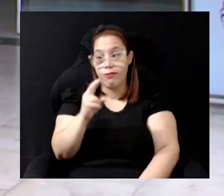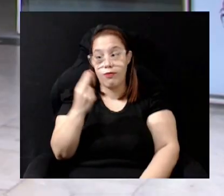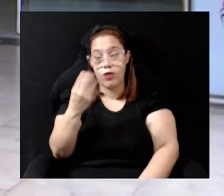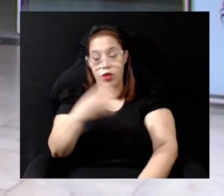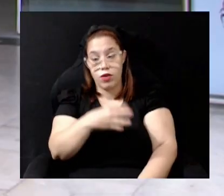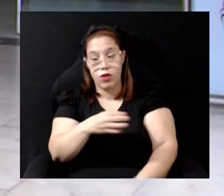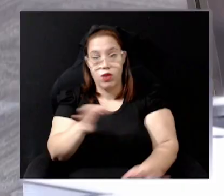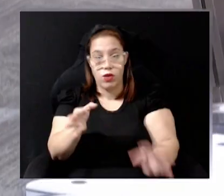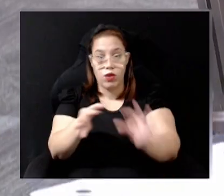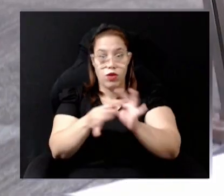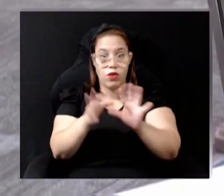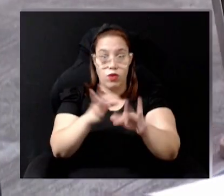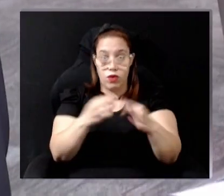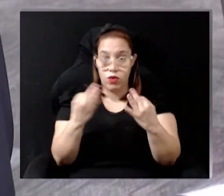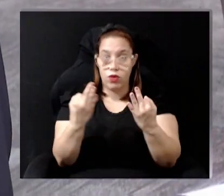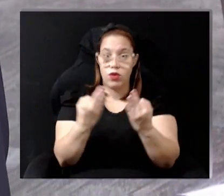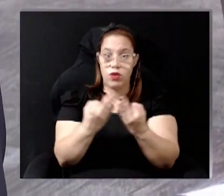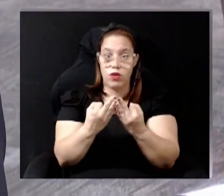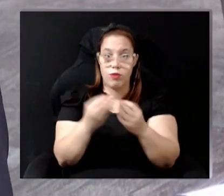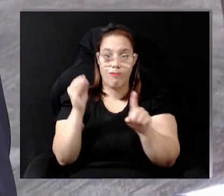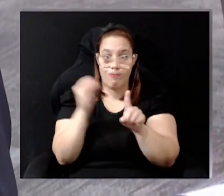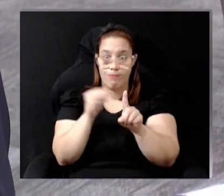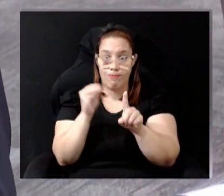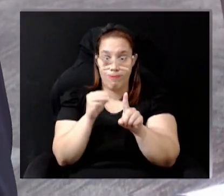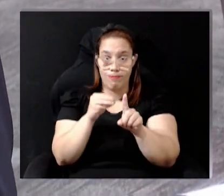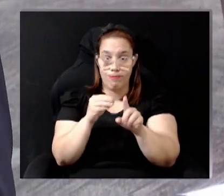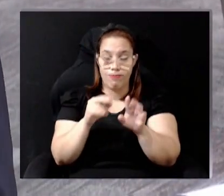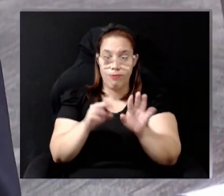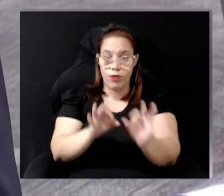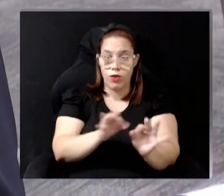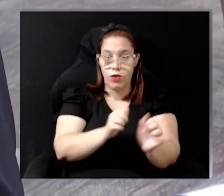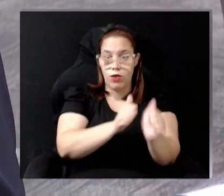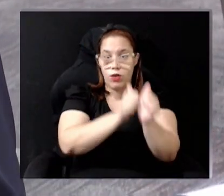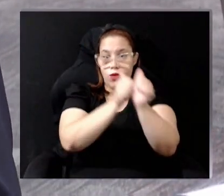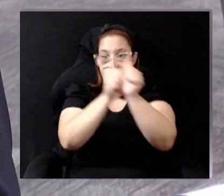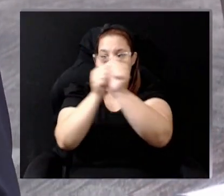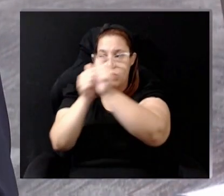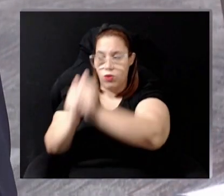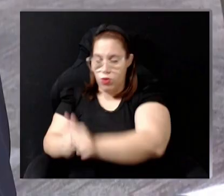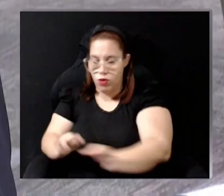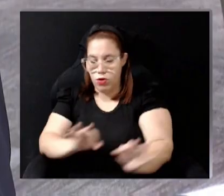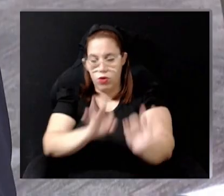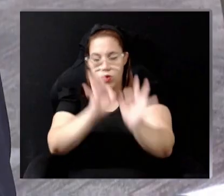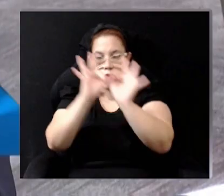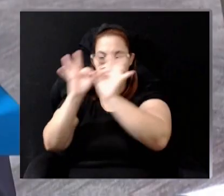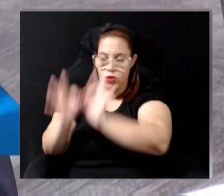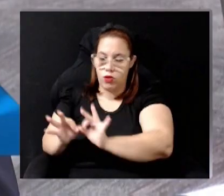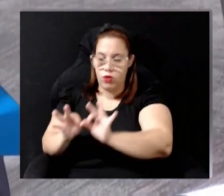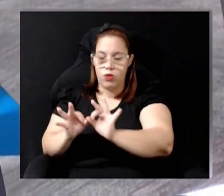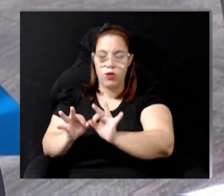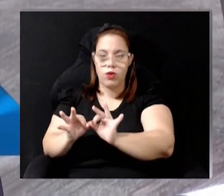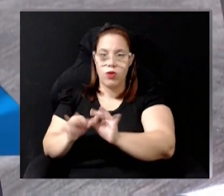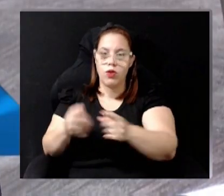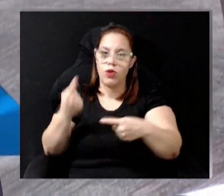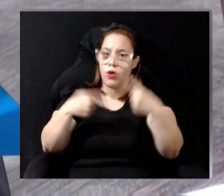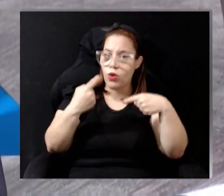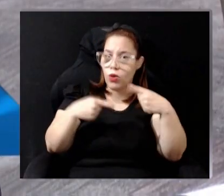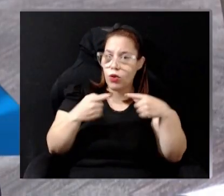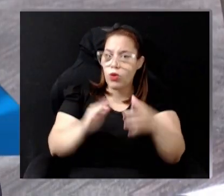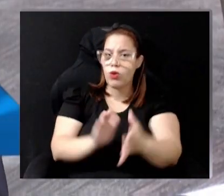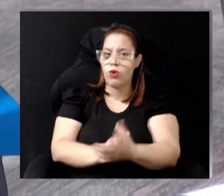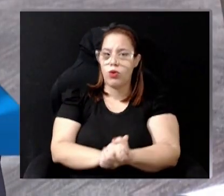familiar fragilizado. Nós acompanhamos, todo o processo de discussão com